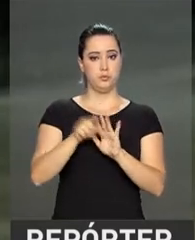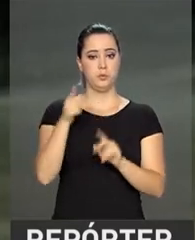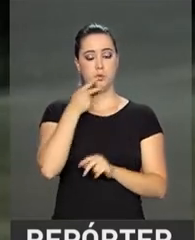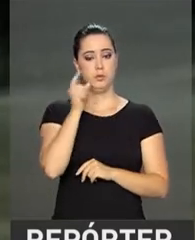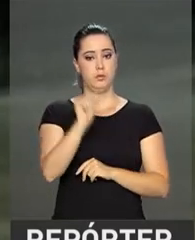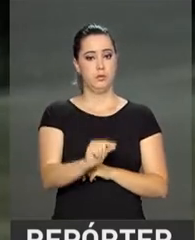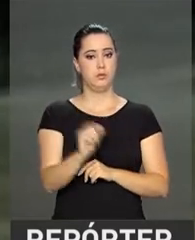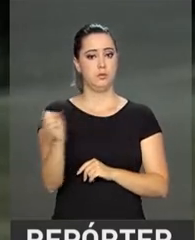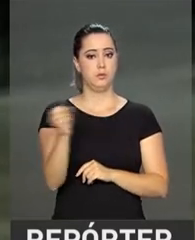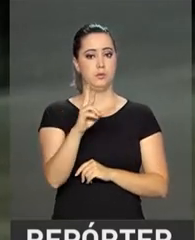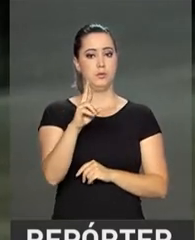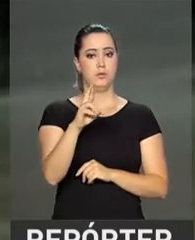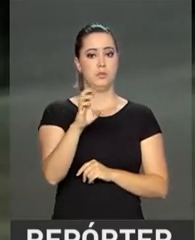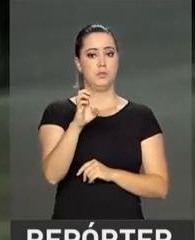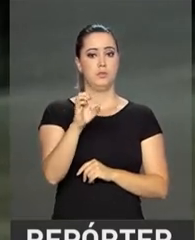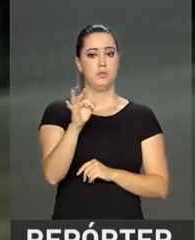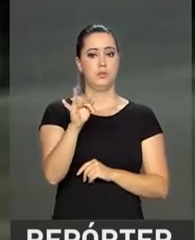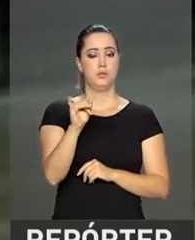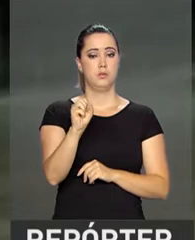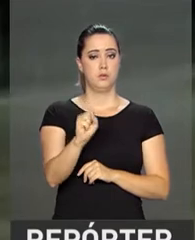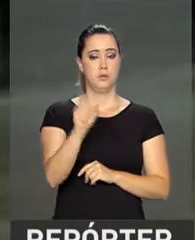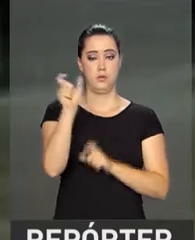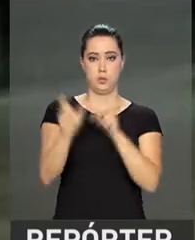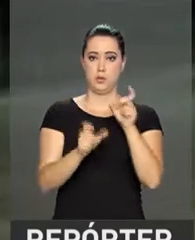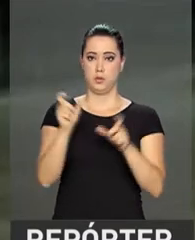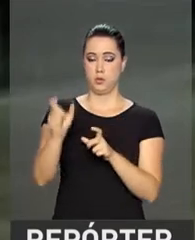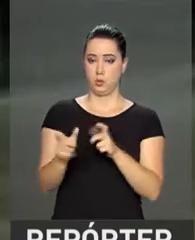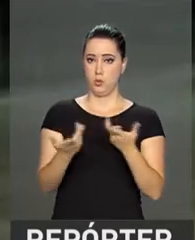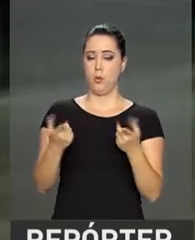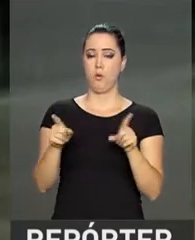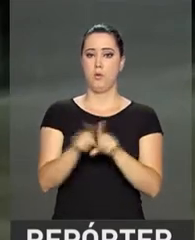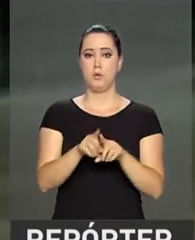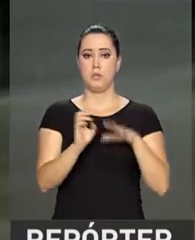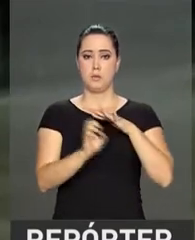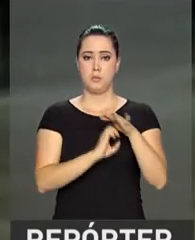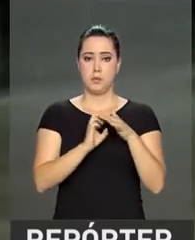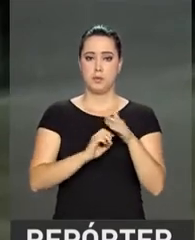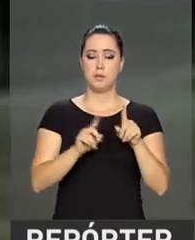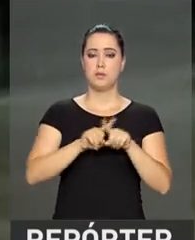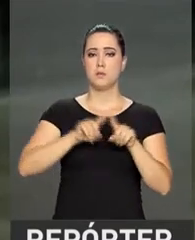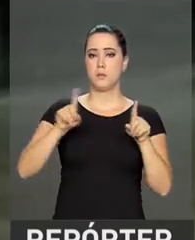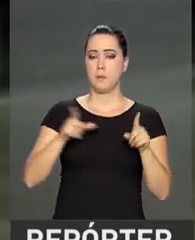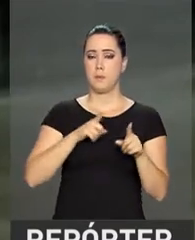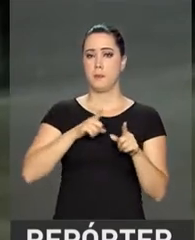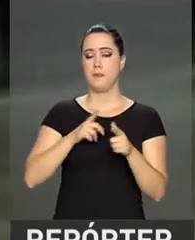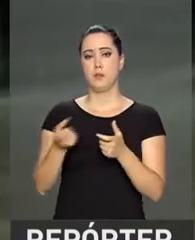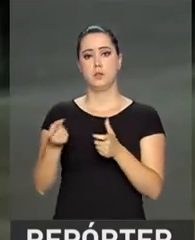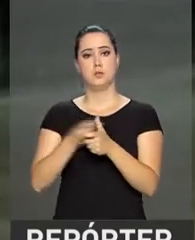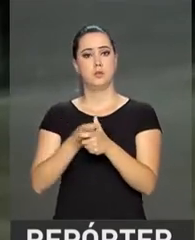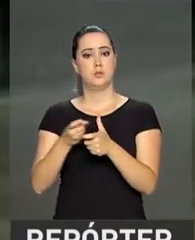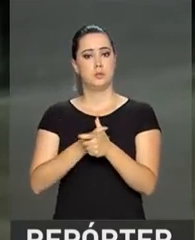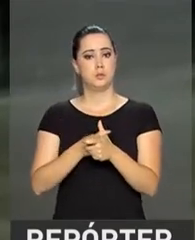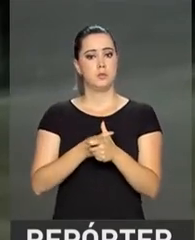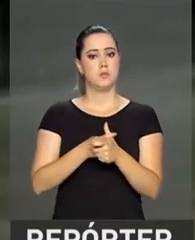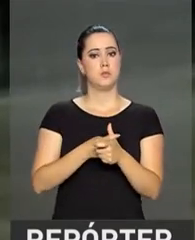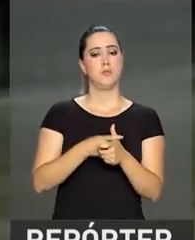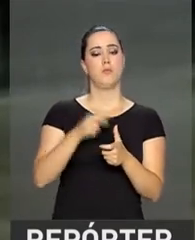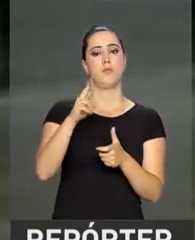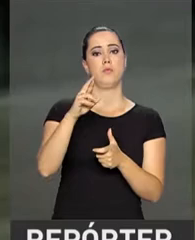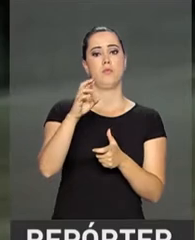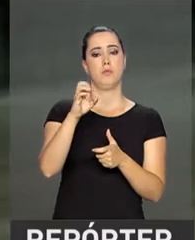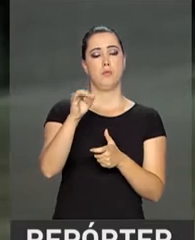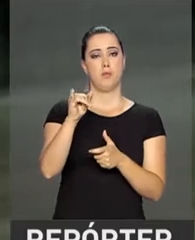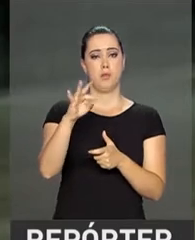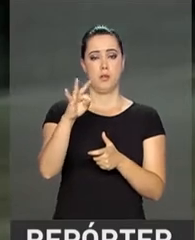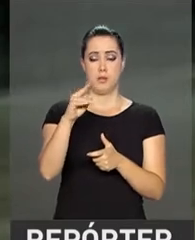ao novo Refis, que abrange pessoas físicas e jurídicas, empresas que mantinham dívidas com a Receita Federal